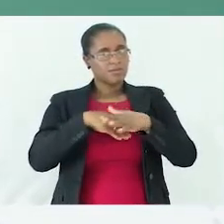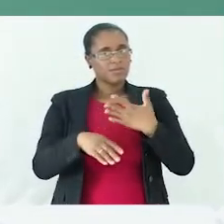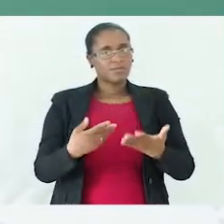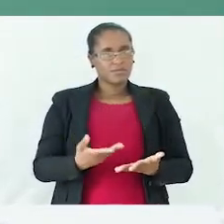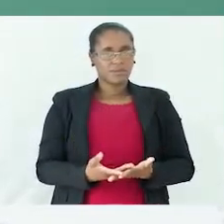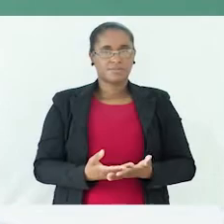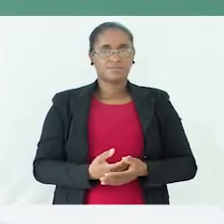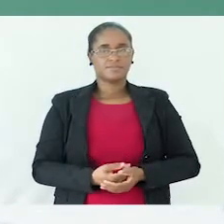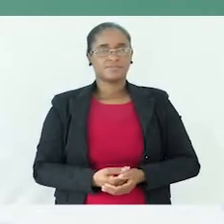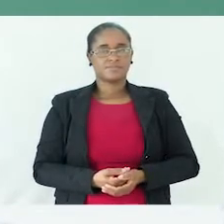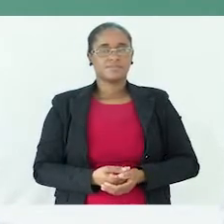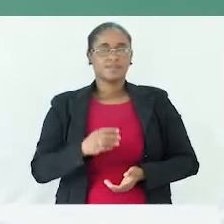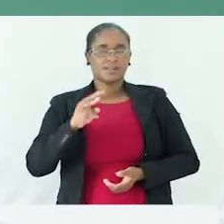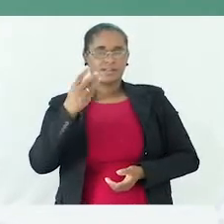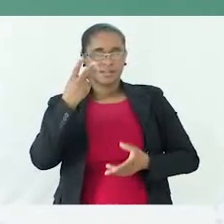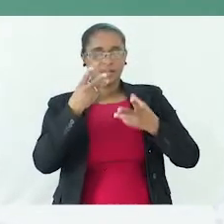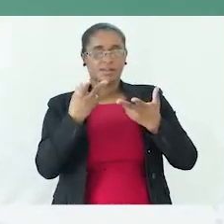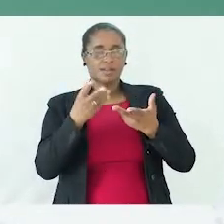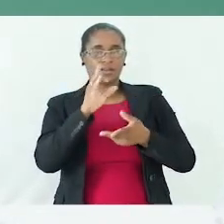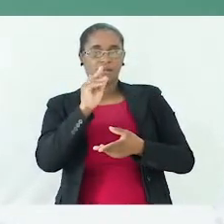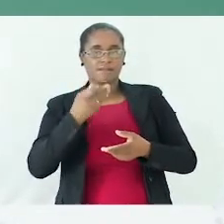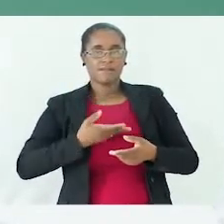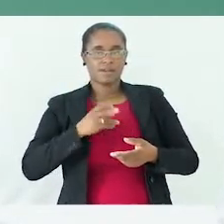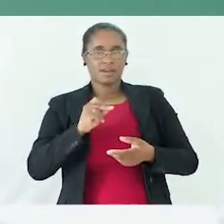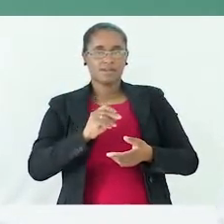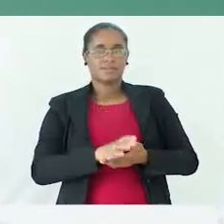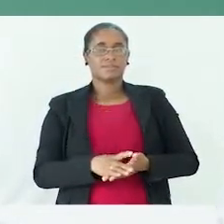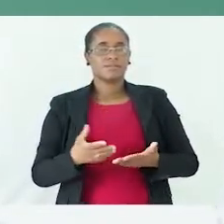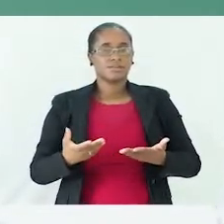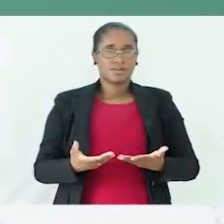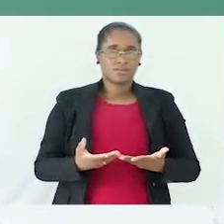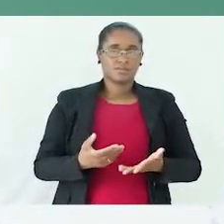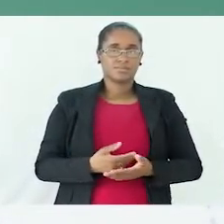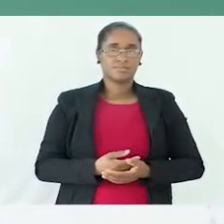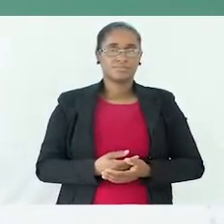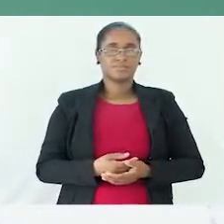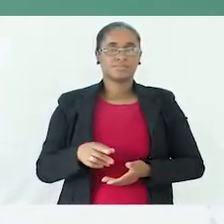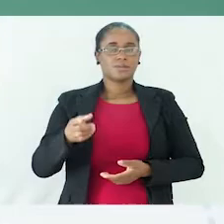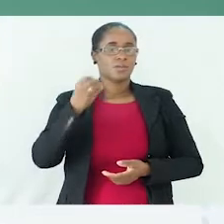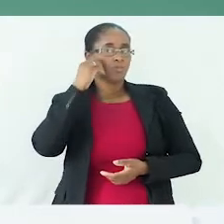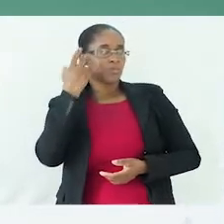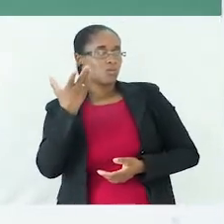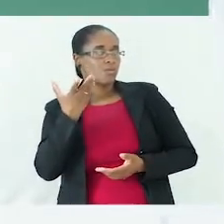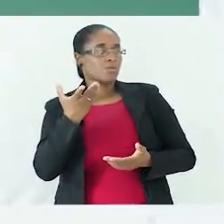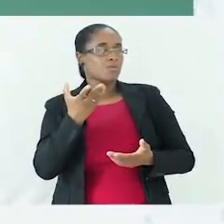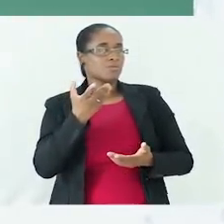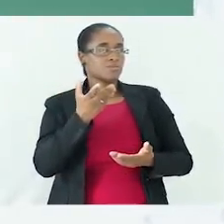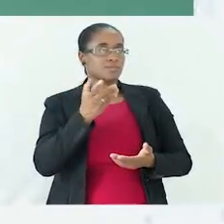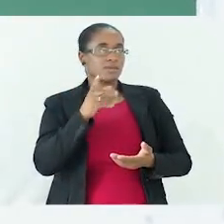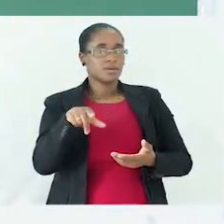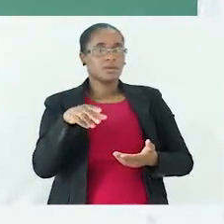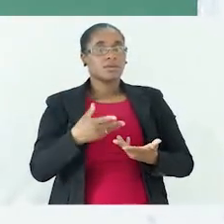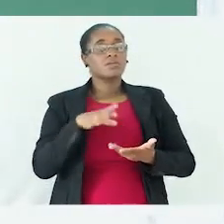pela terceira fada. Então, portanto, como é tirada do